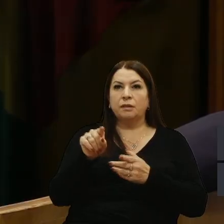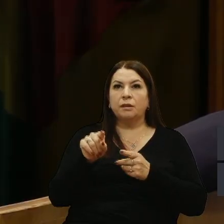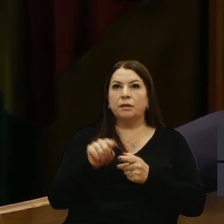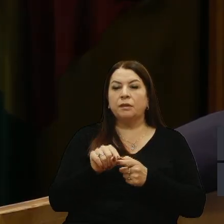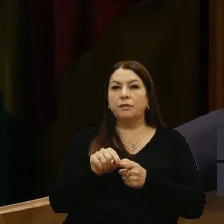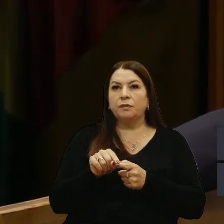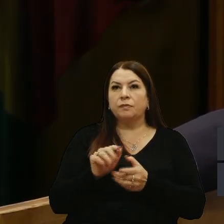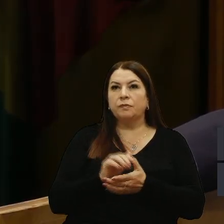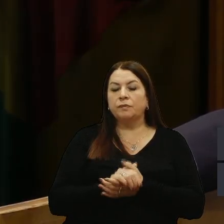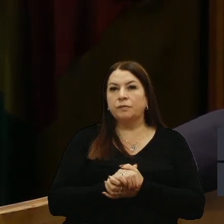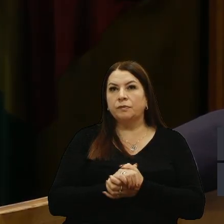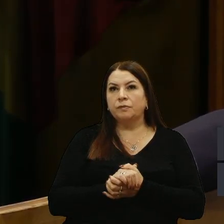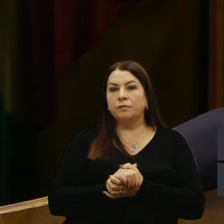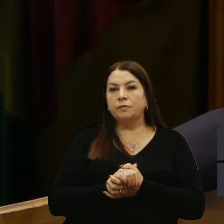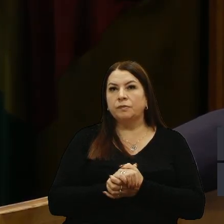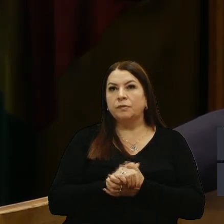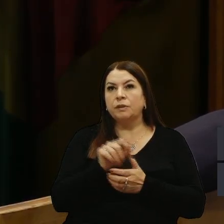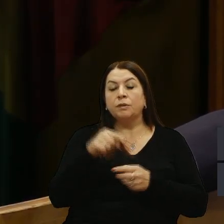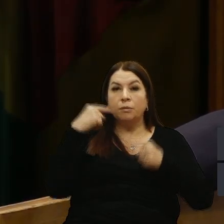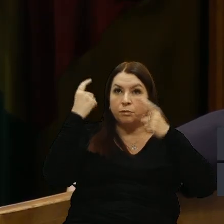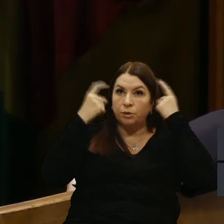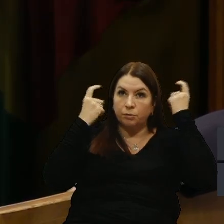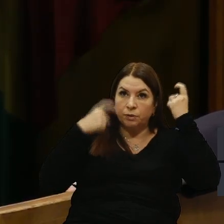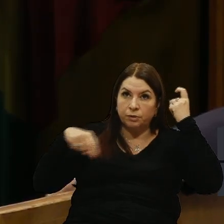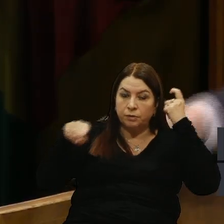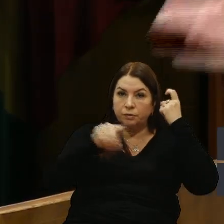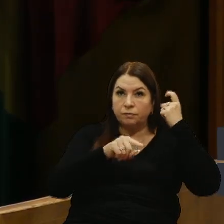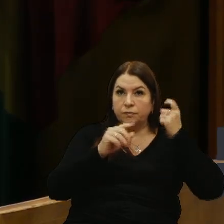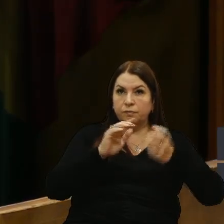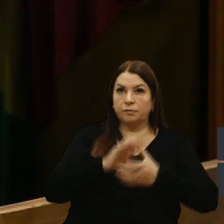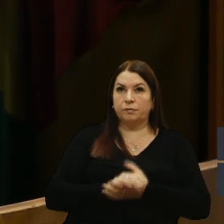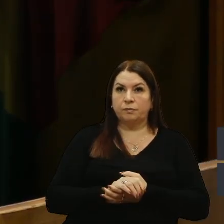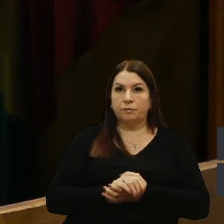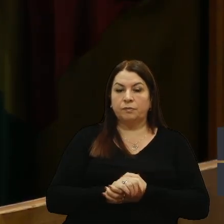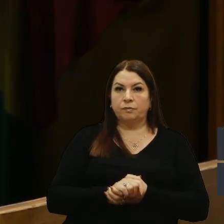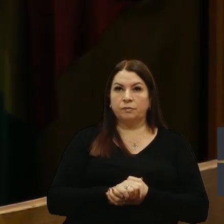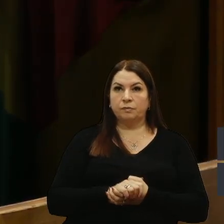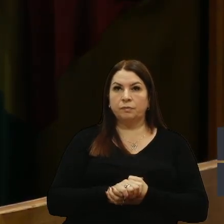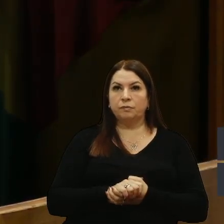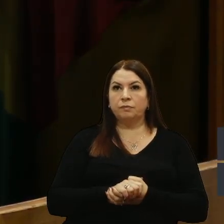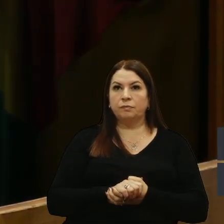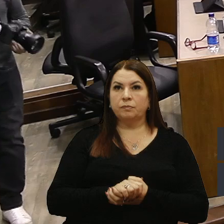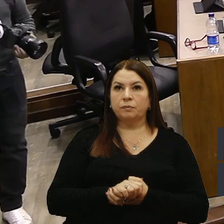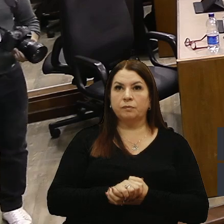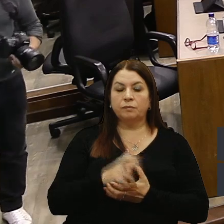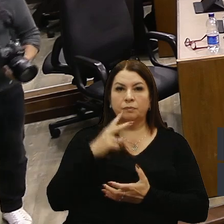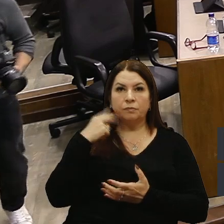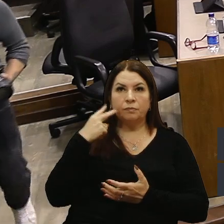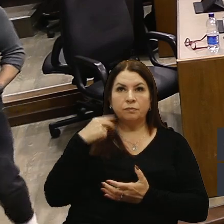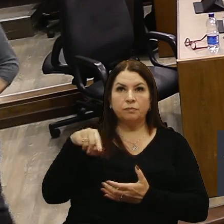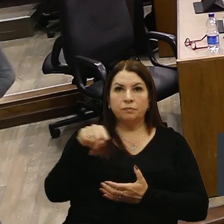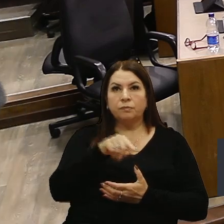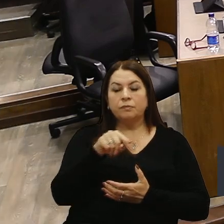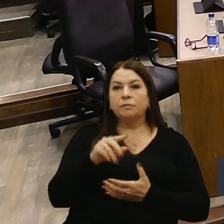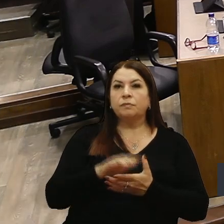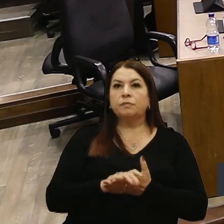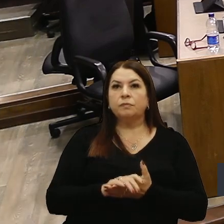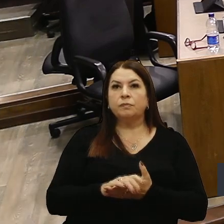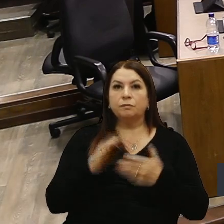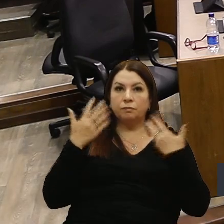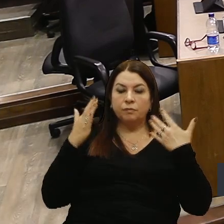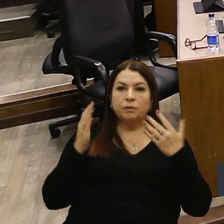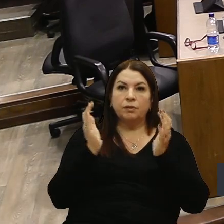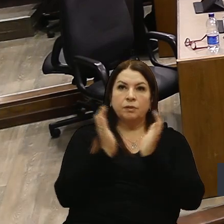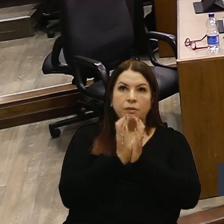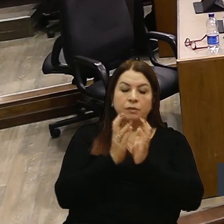fala, porque a preocupação é muito grande. Sua parte, vereador. Parabéns,